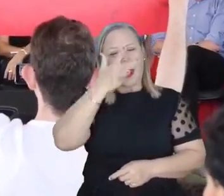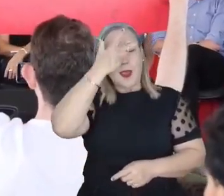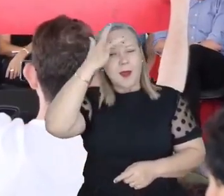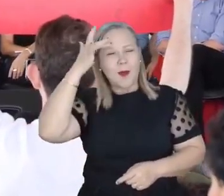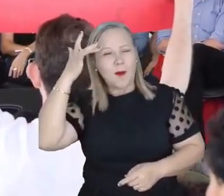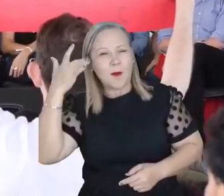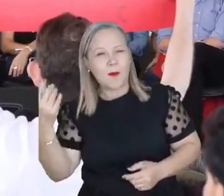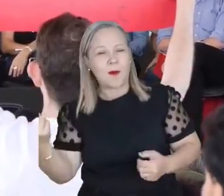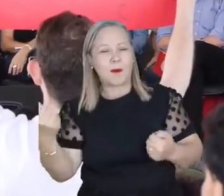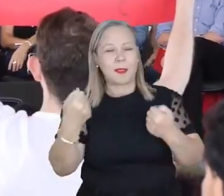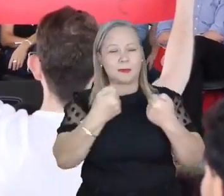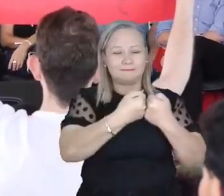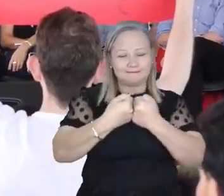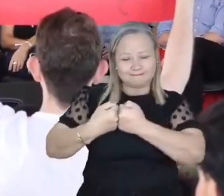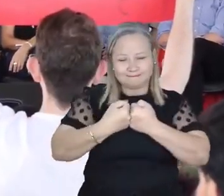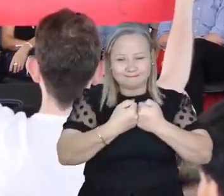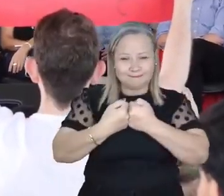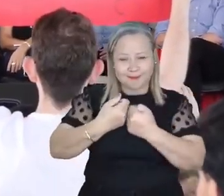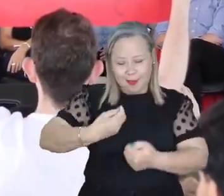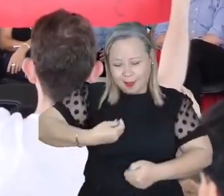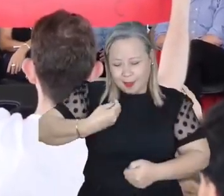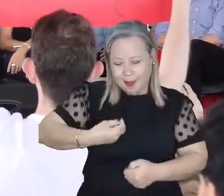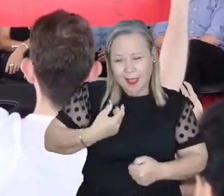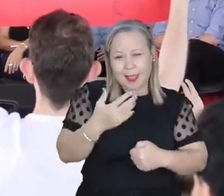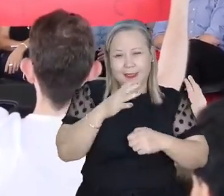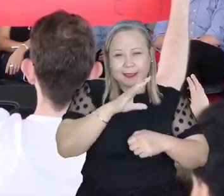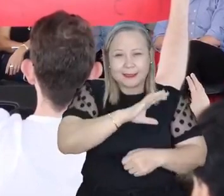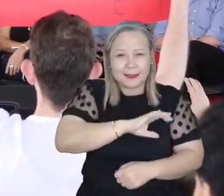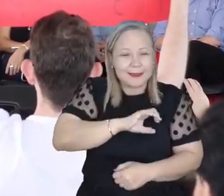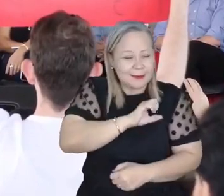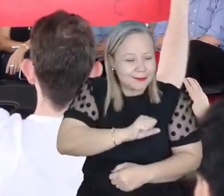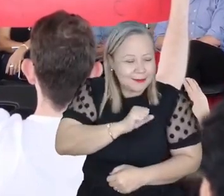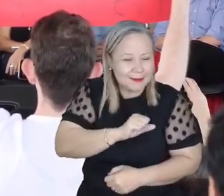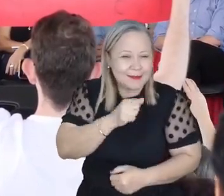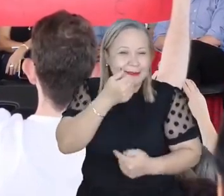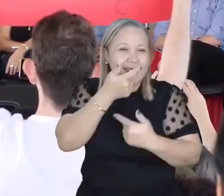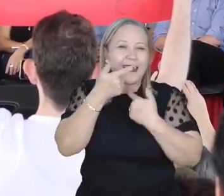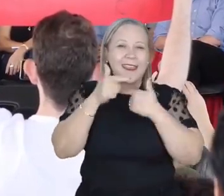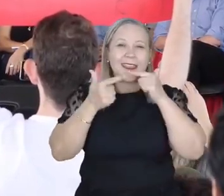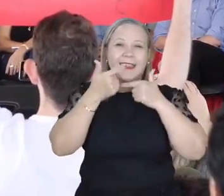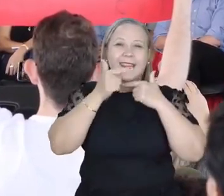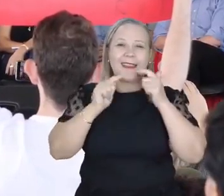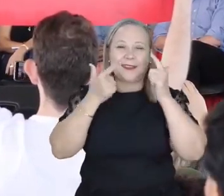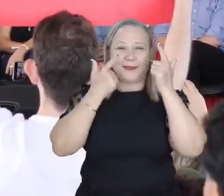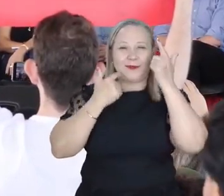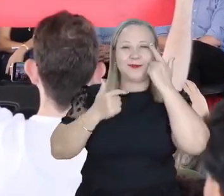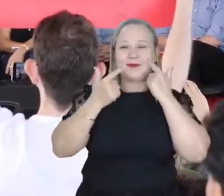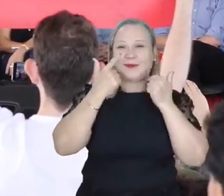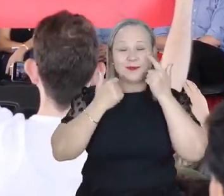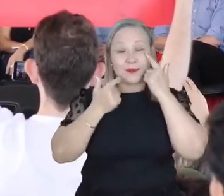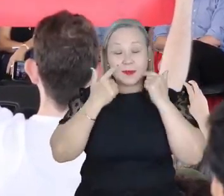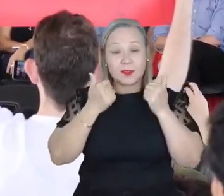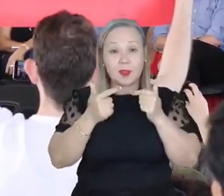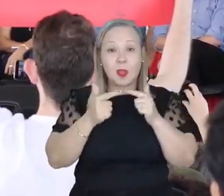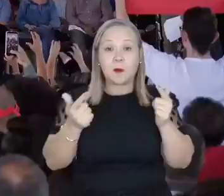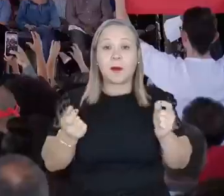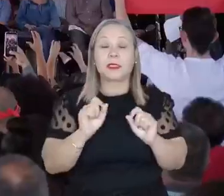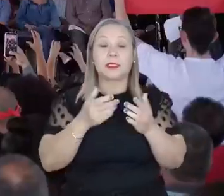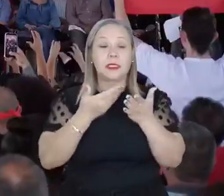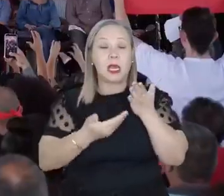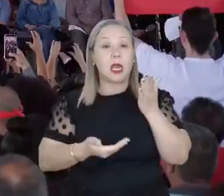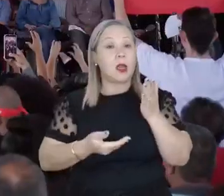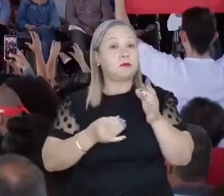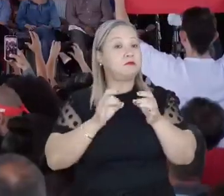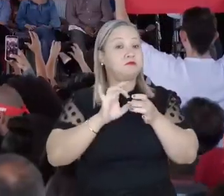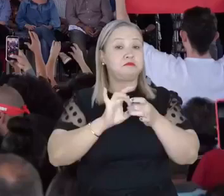presente, afetiva, que ri e chora, mas que não perde a força. E foi